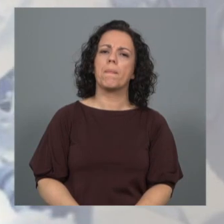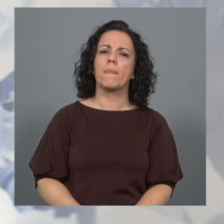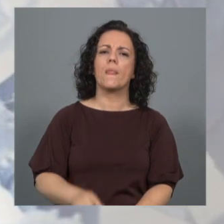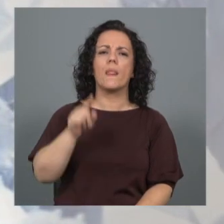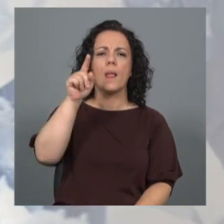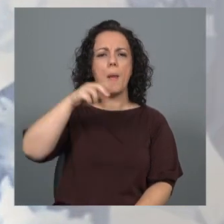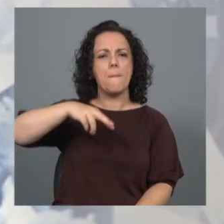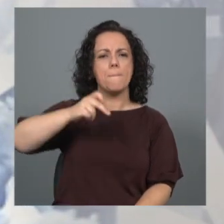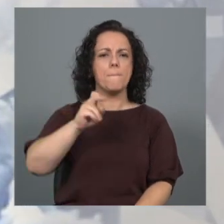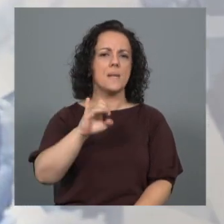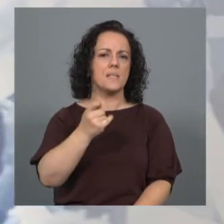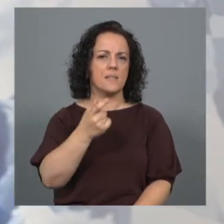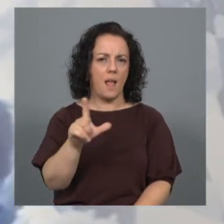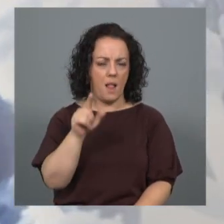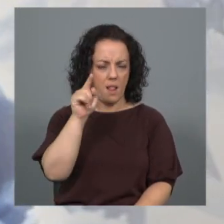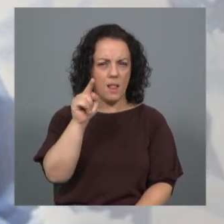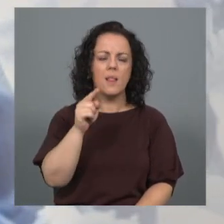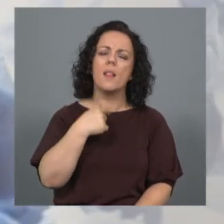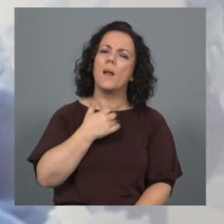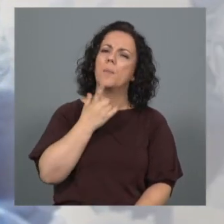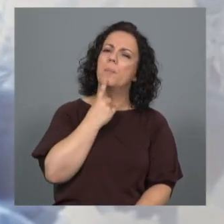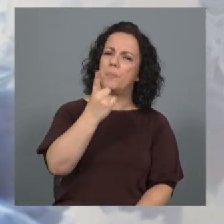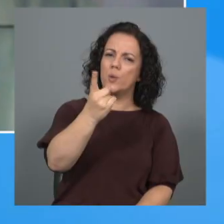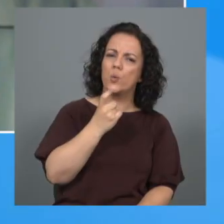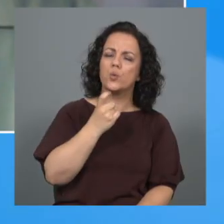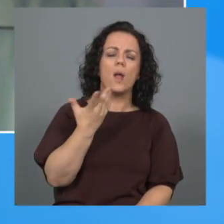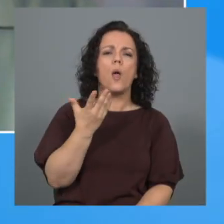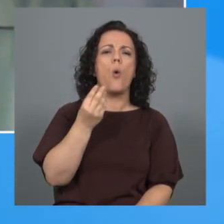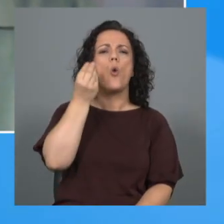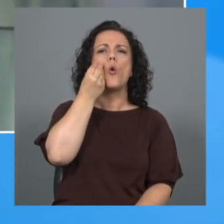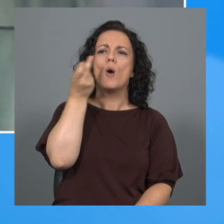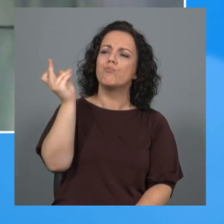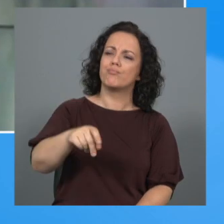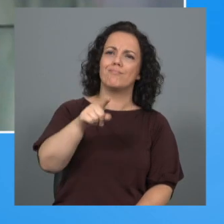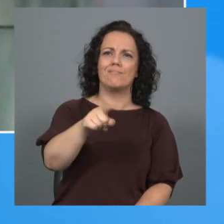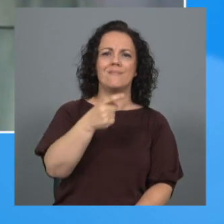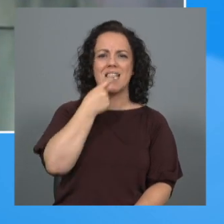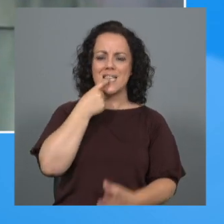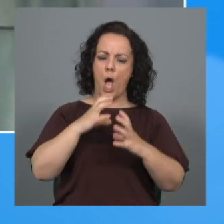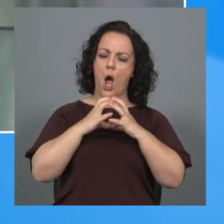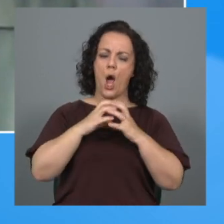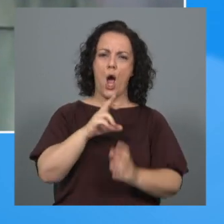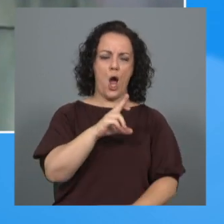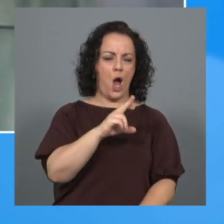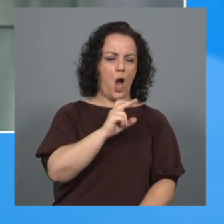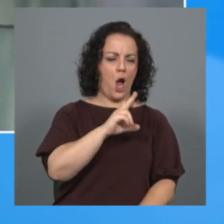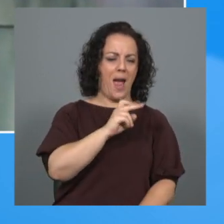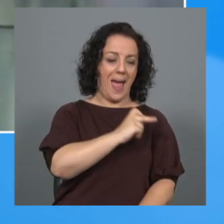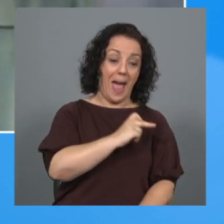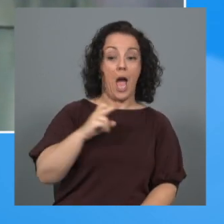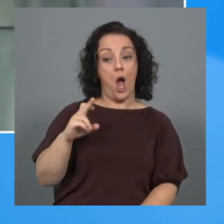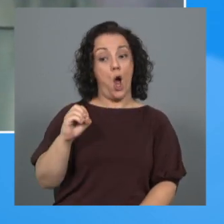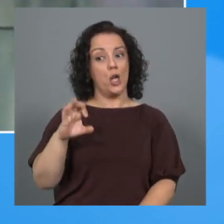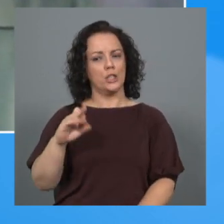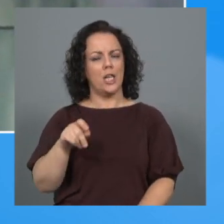Felgueiras, eu perguntava-lhe como é que surge então a Rocha. Que Rocha é esta de que estamos a falar? Estamos a falar desta